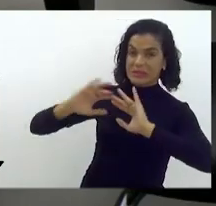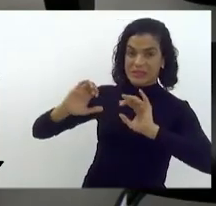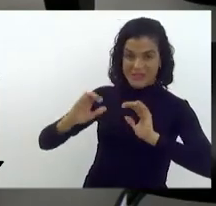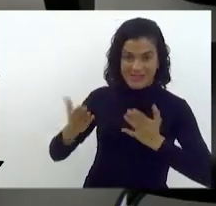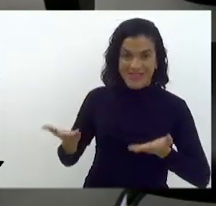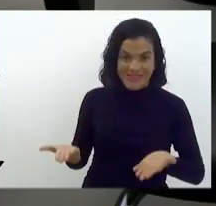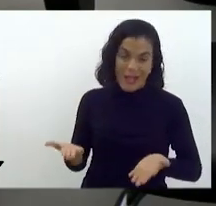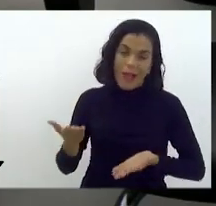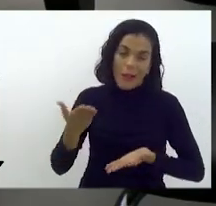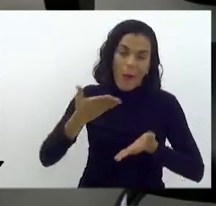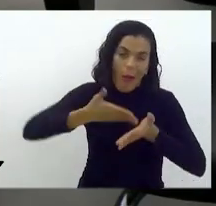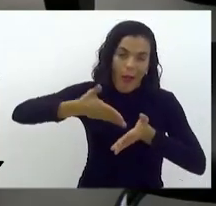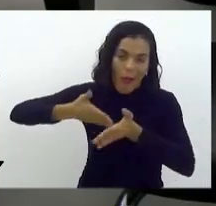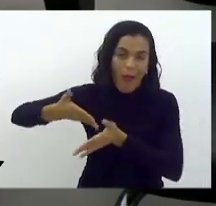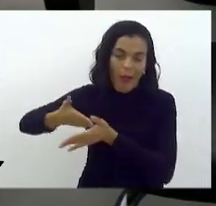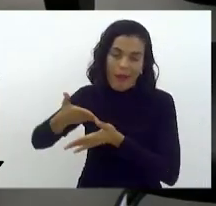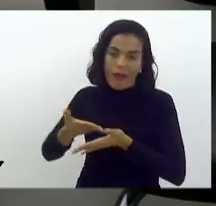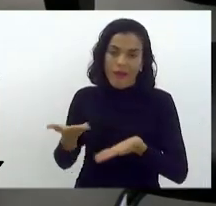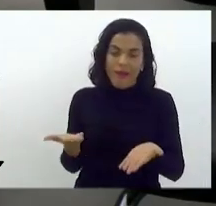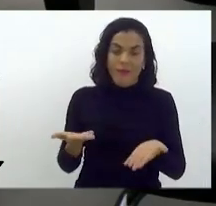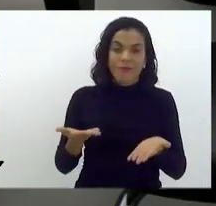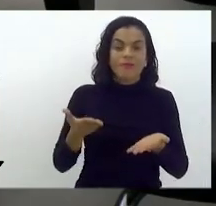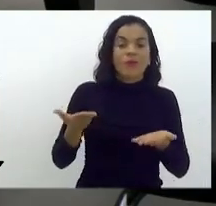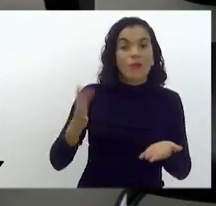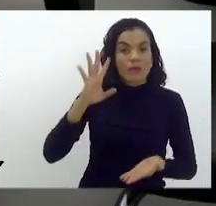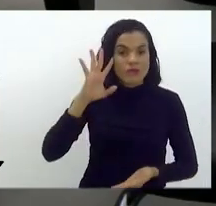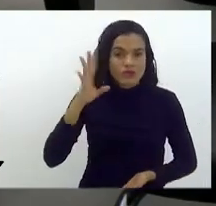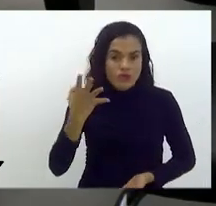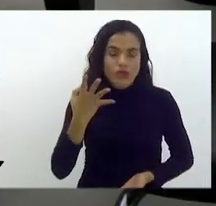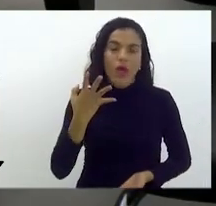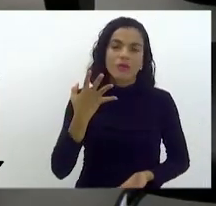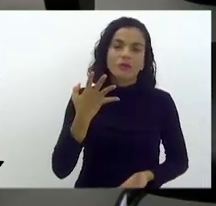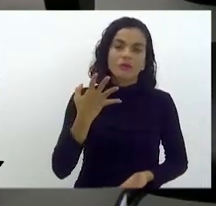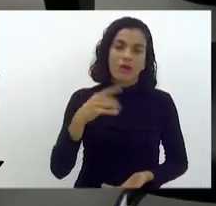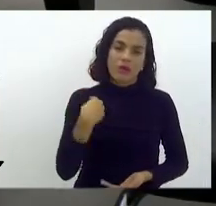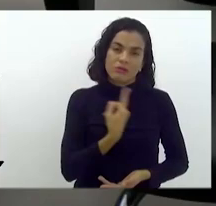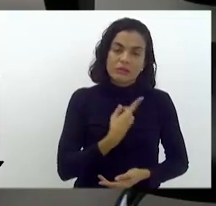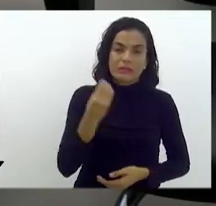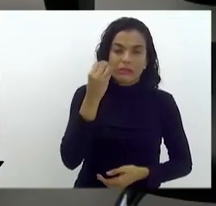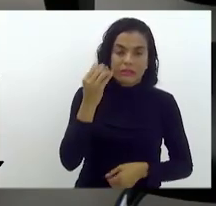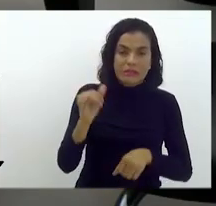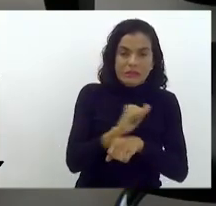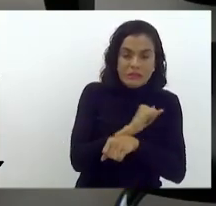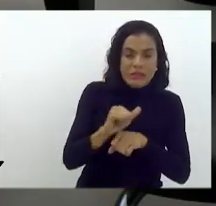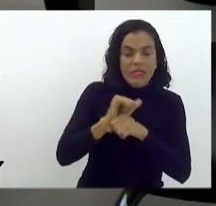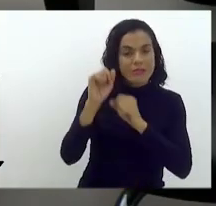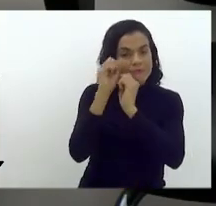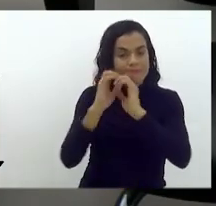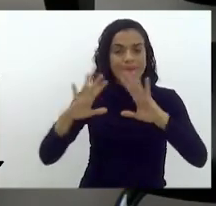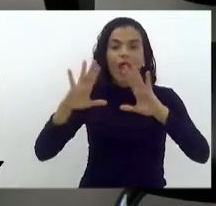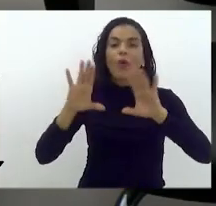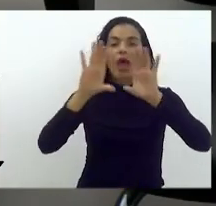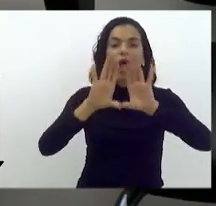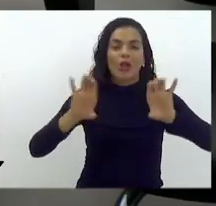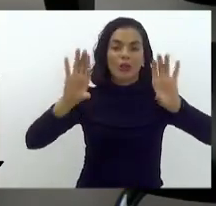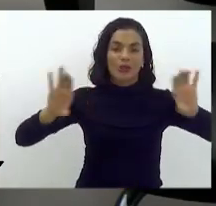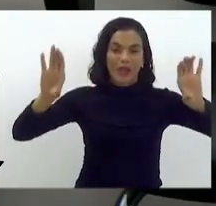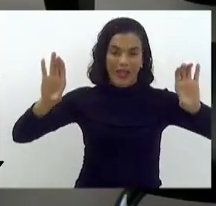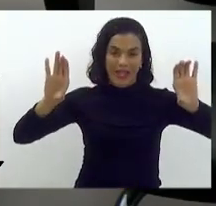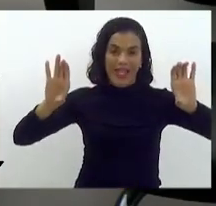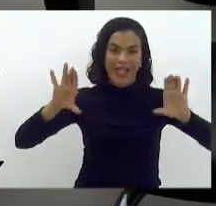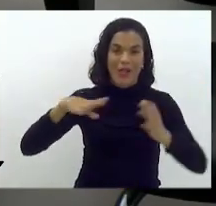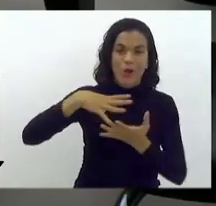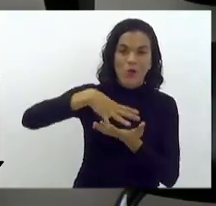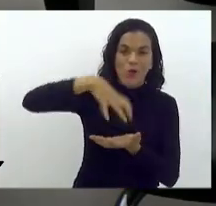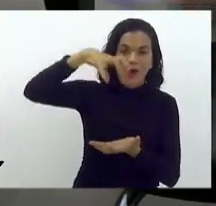os empecidos que a gente vai travando uma solução que a gente busca né sonha é a nuvem a medida